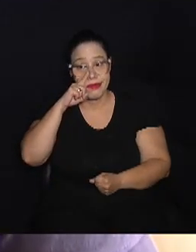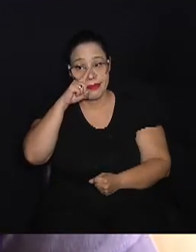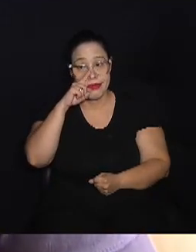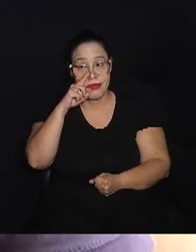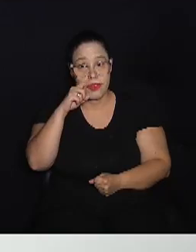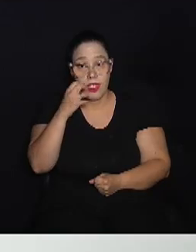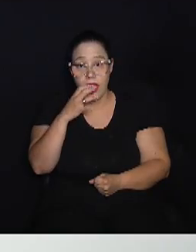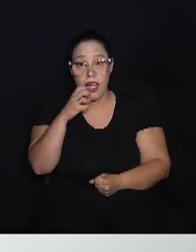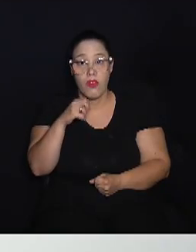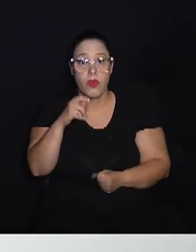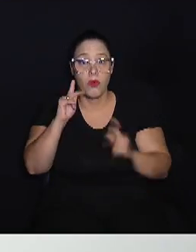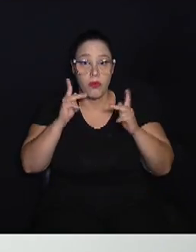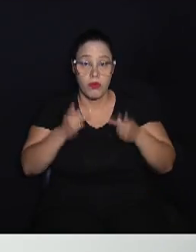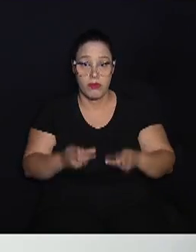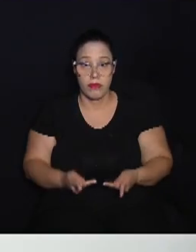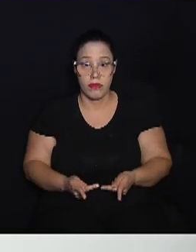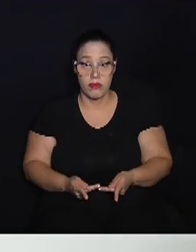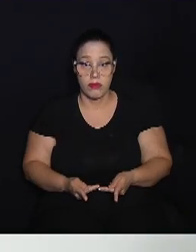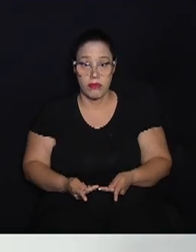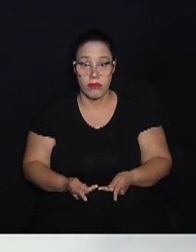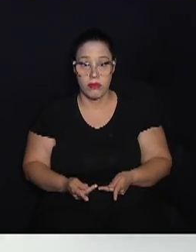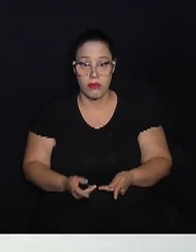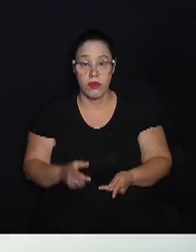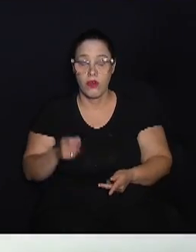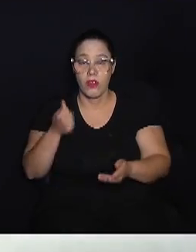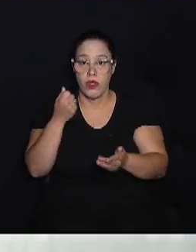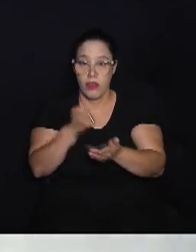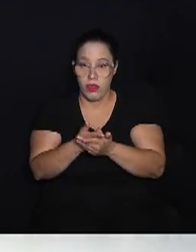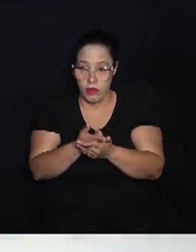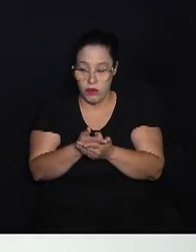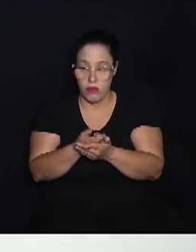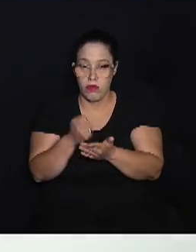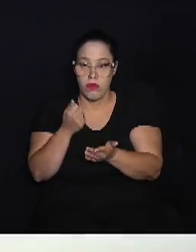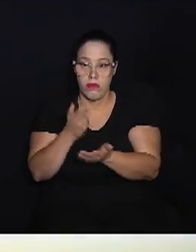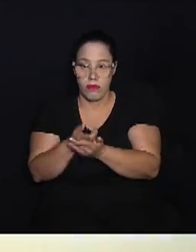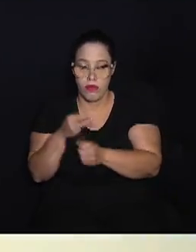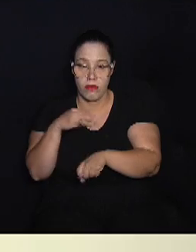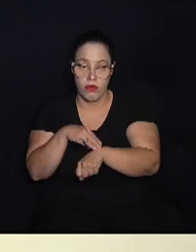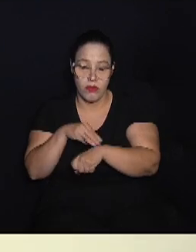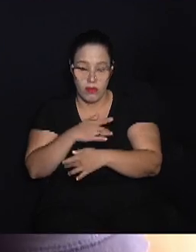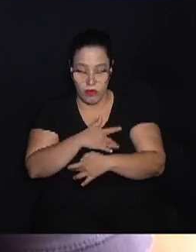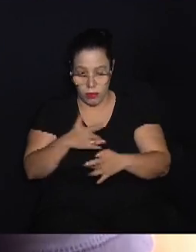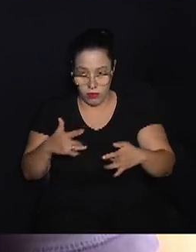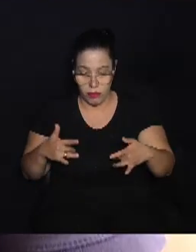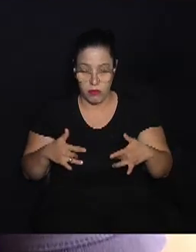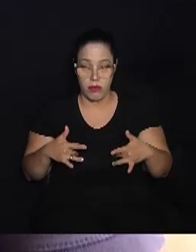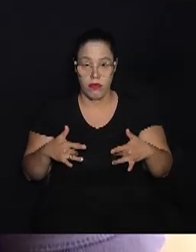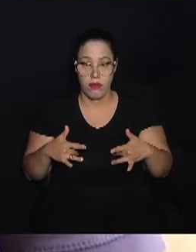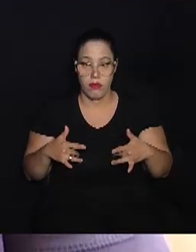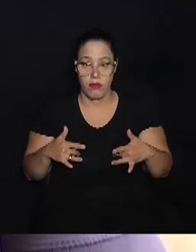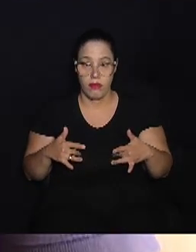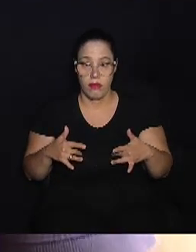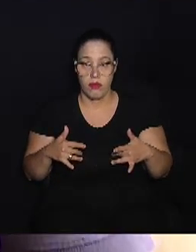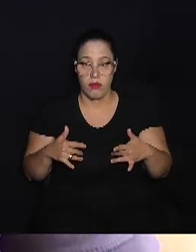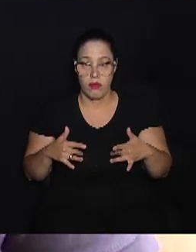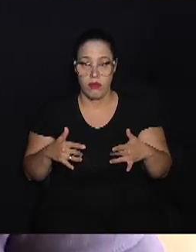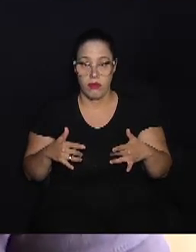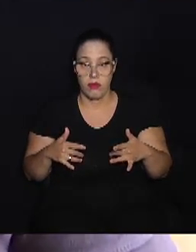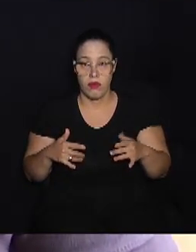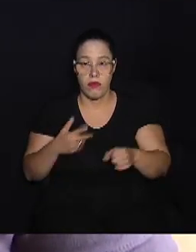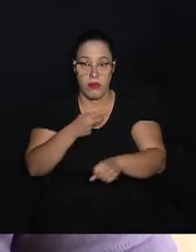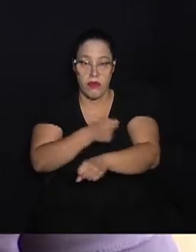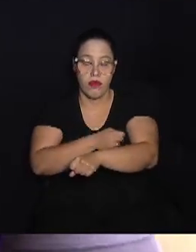de raiva humana. Essas vacinas, elas são compradas, né, pelo Ministério da Saúde, né? Elas são compradas, são